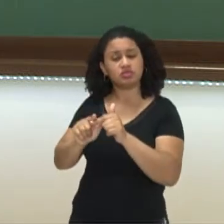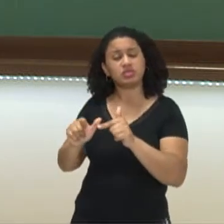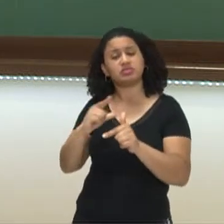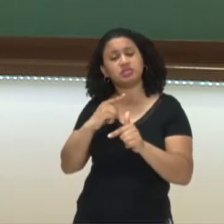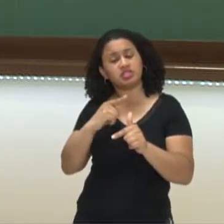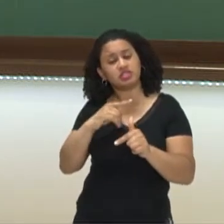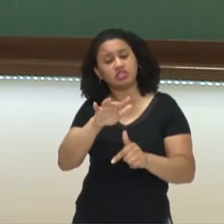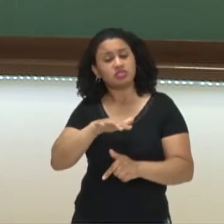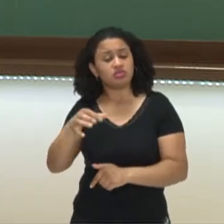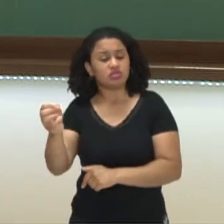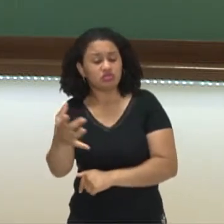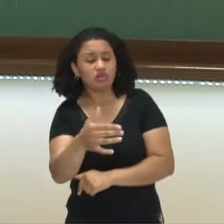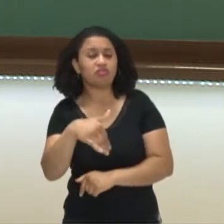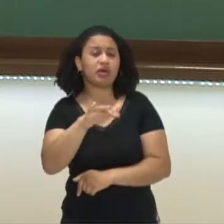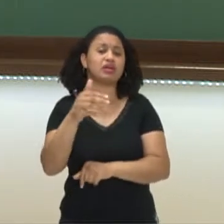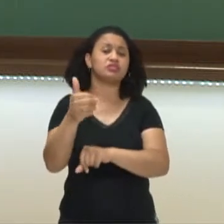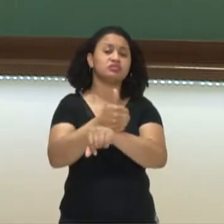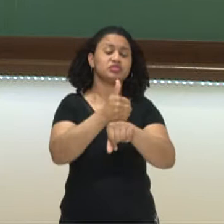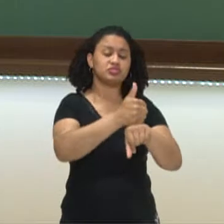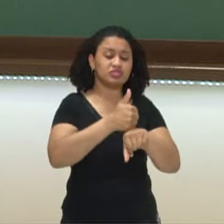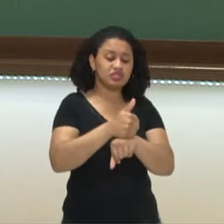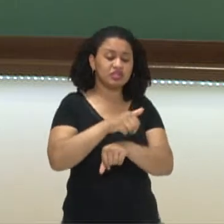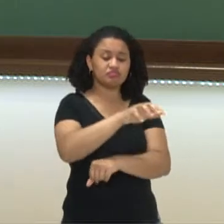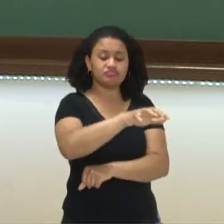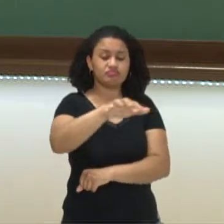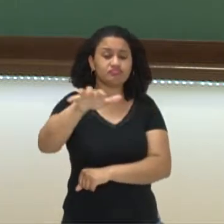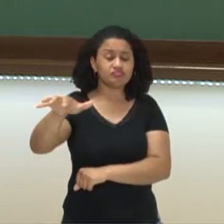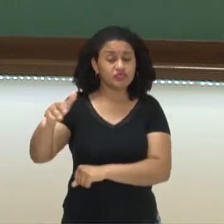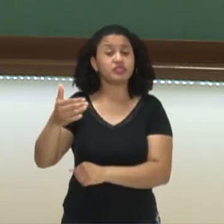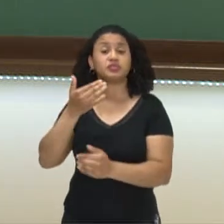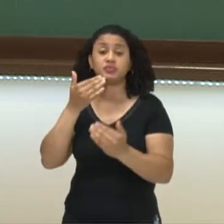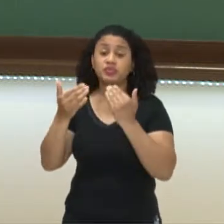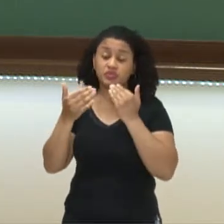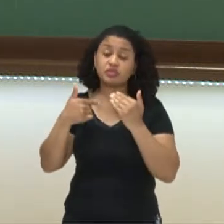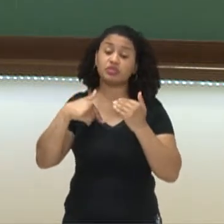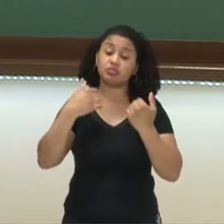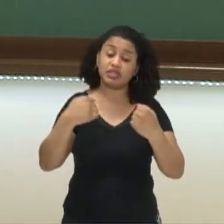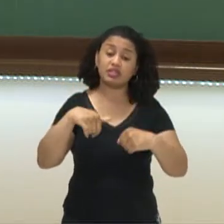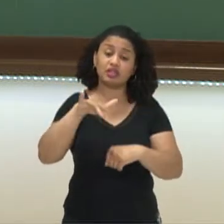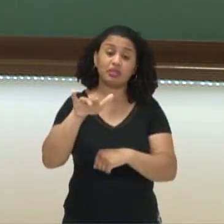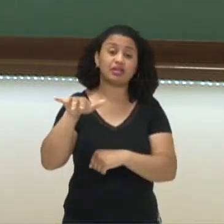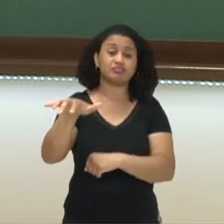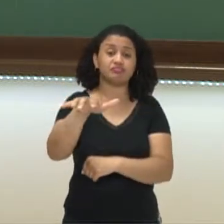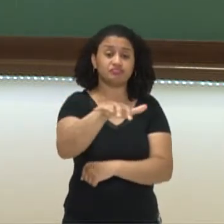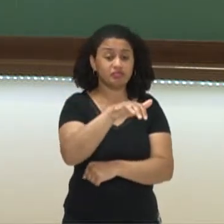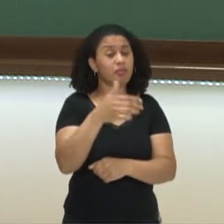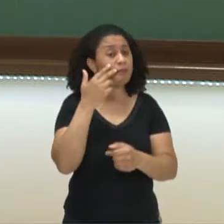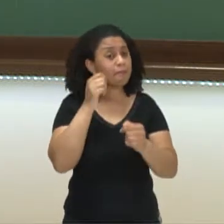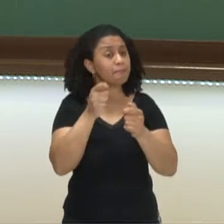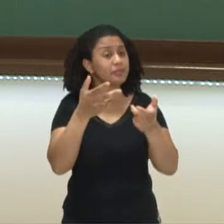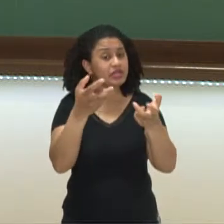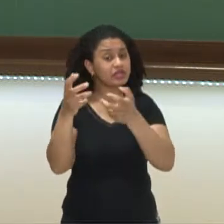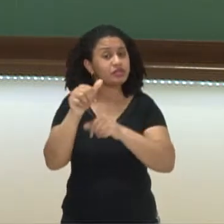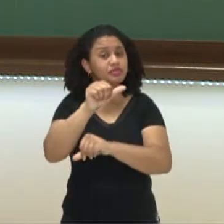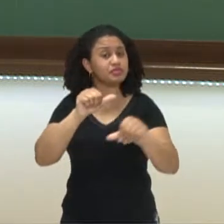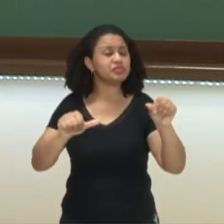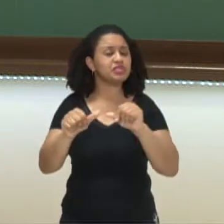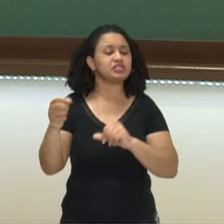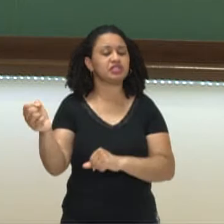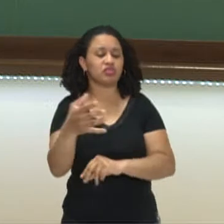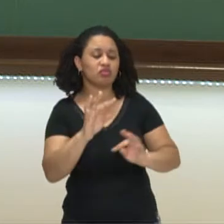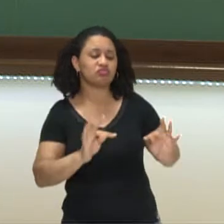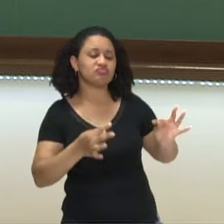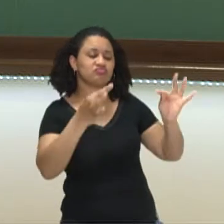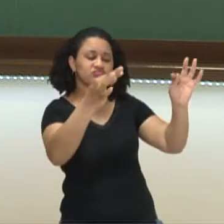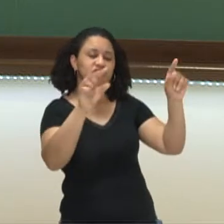novas. Cada vez mais profissionais dessas áreas serão mais requisitados. Atento às mudanças, às novas tecnologias